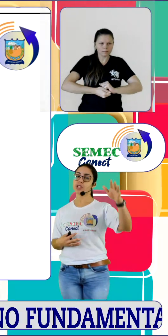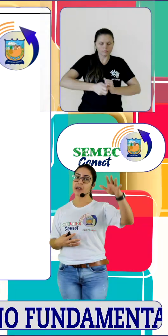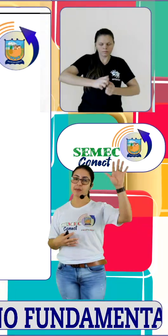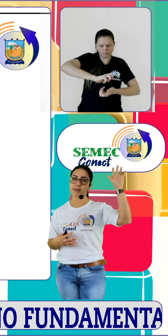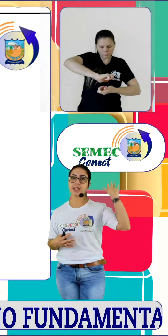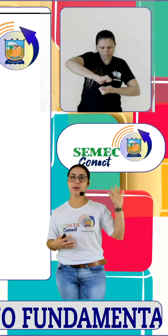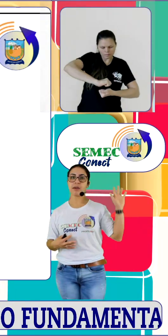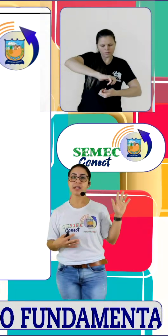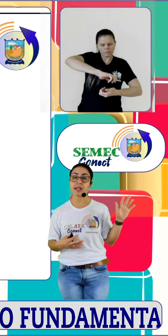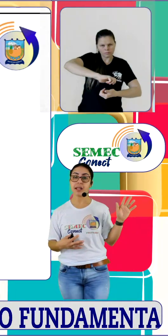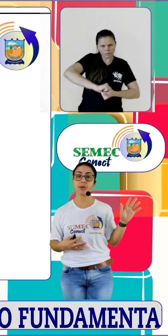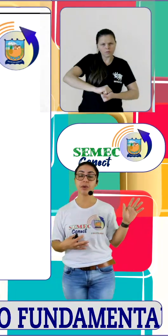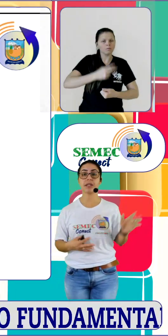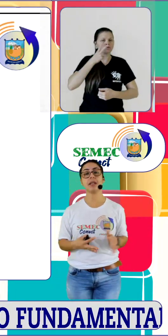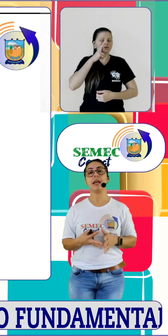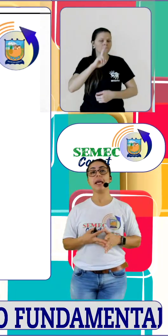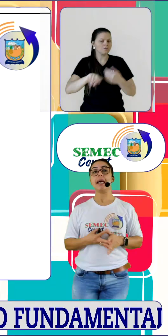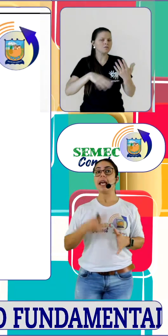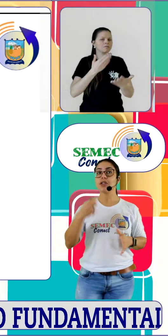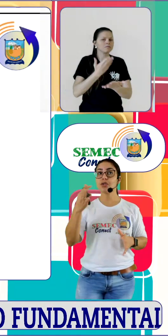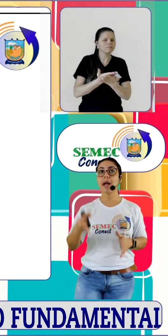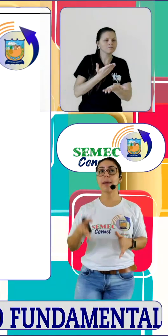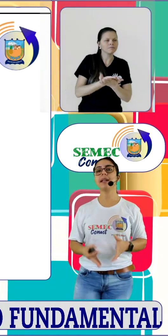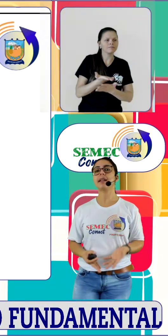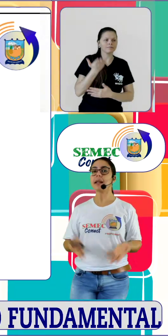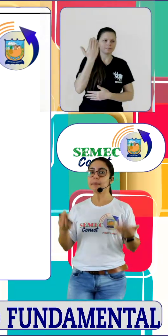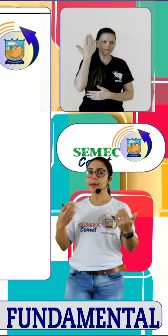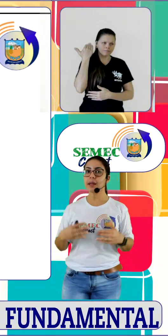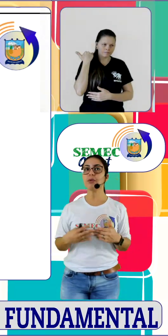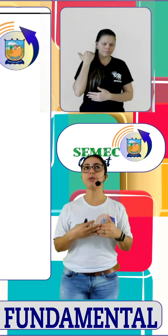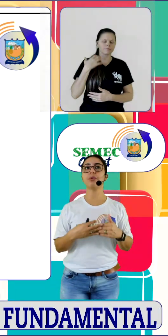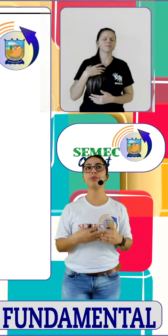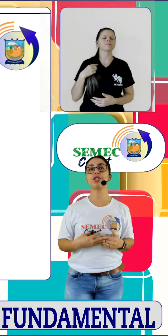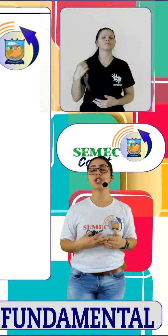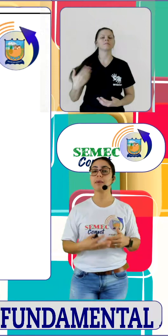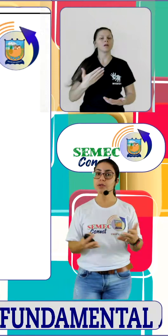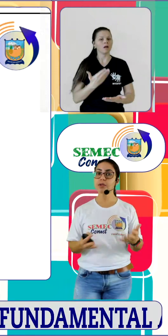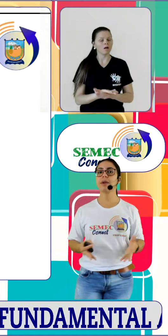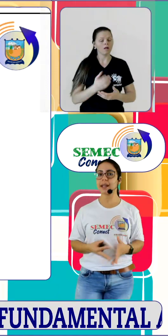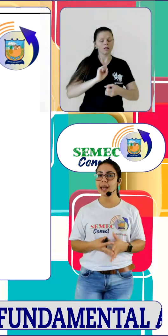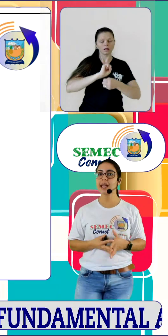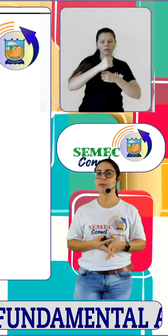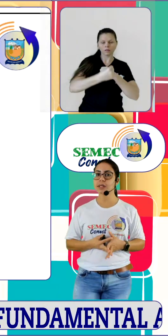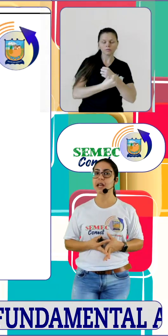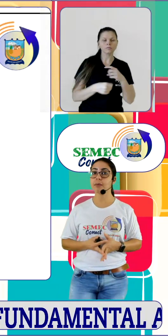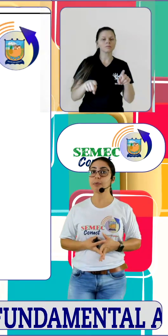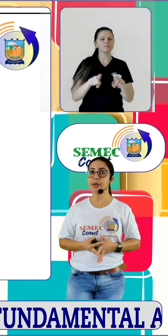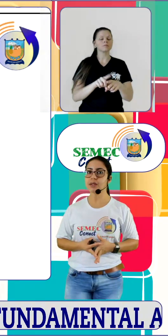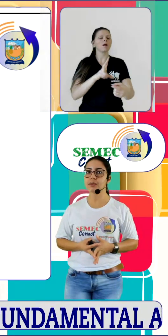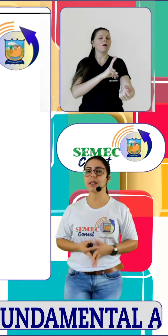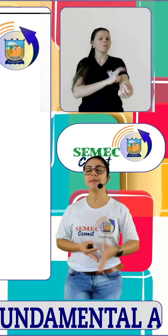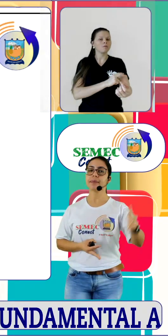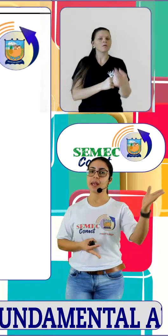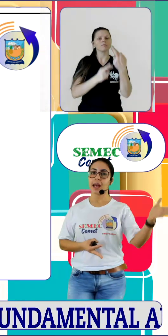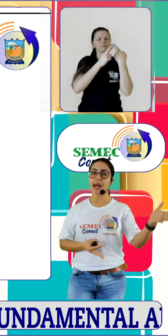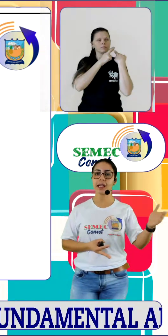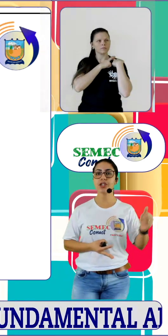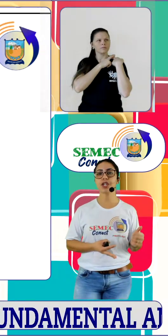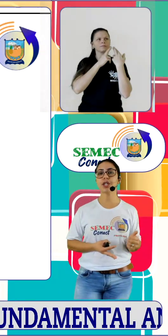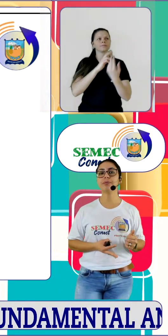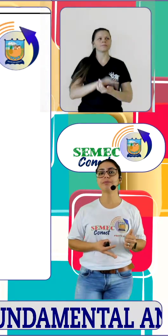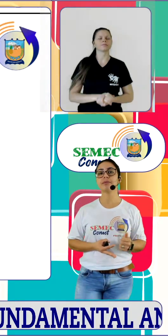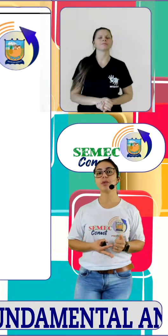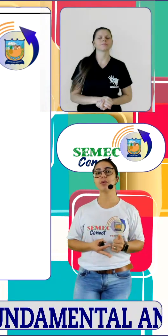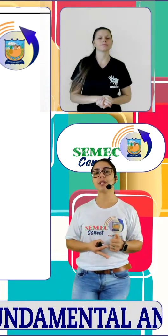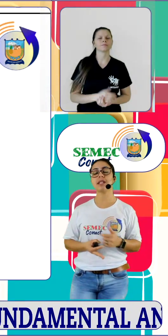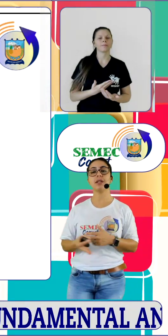como já vimos em aulas anteriores, é justamente também o sistema muscular que é responsável por isso, A